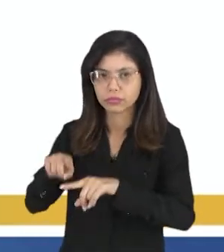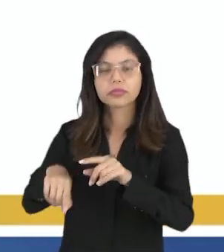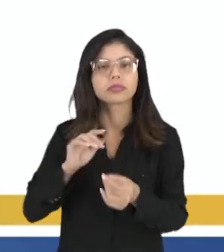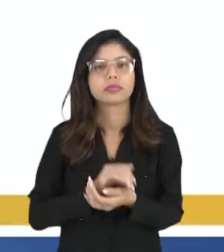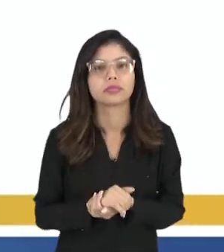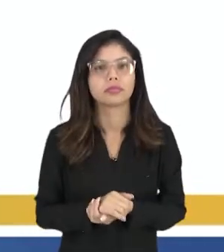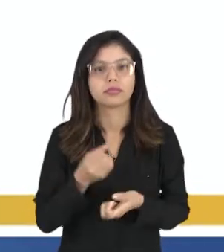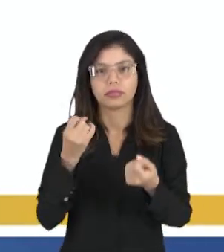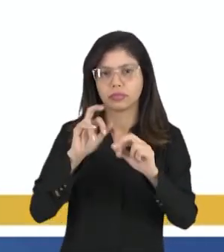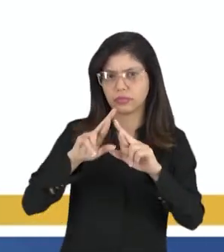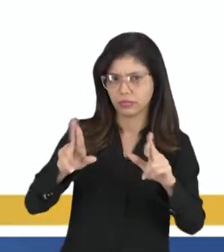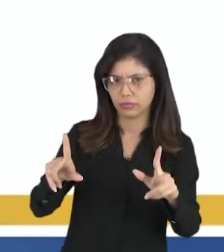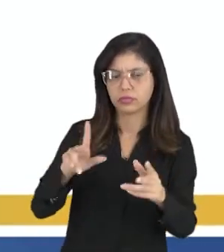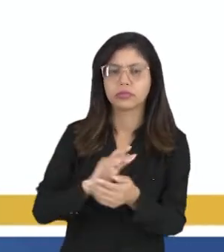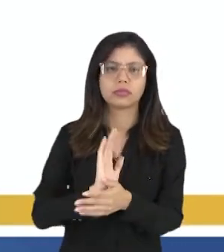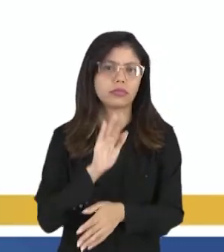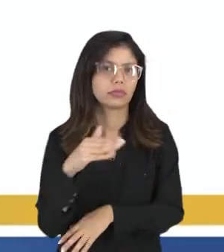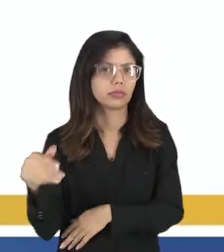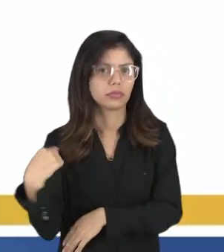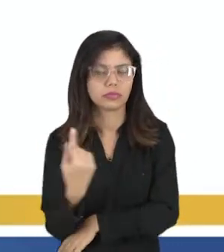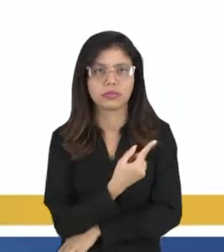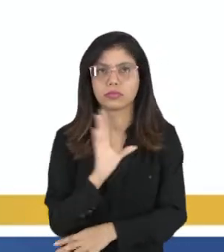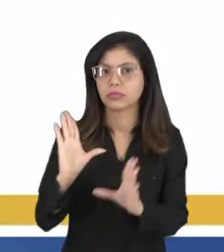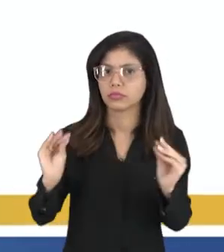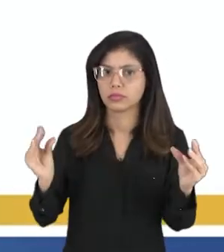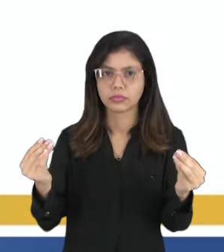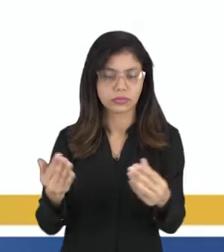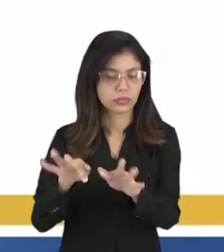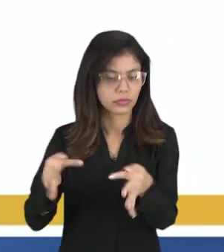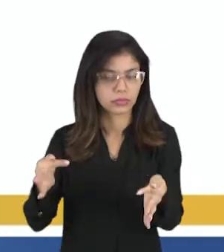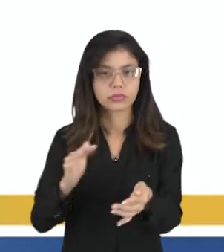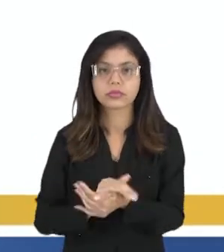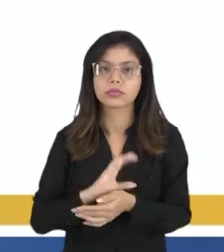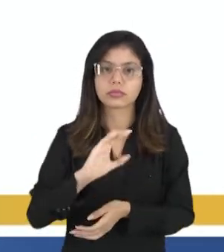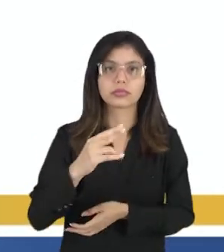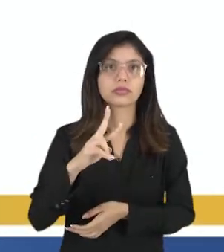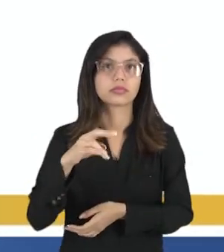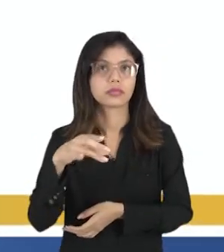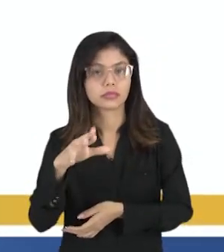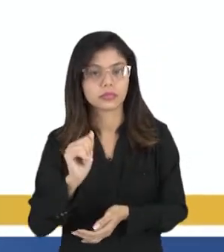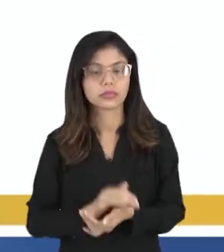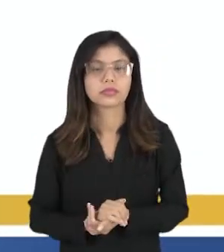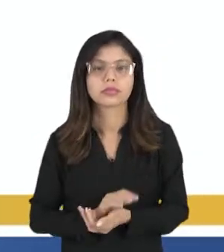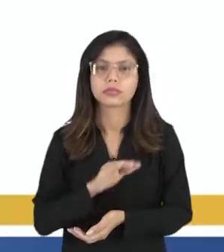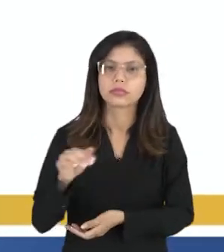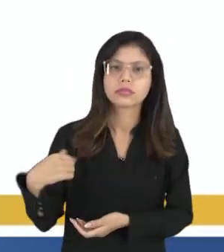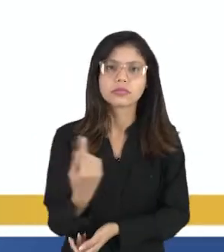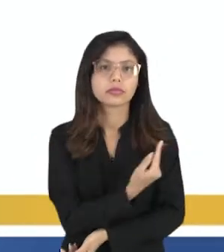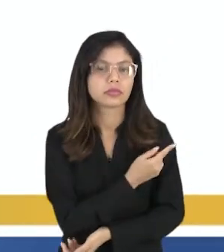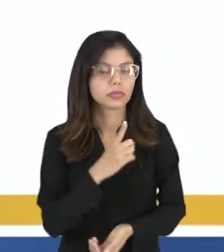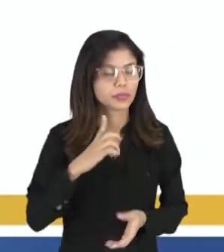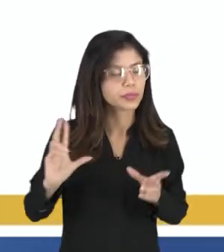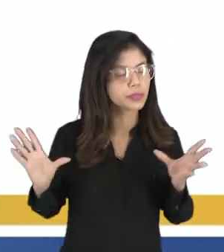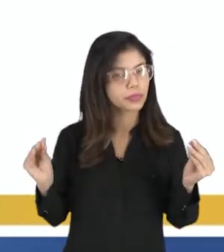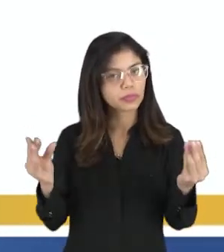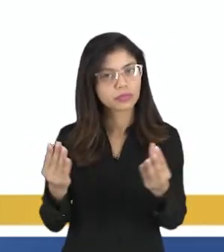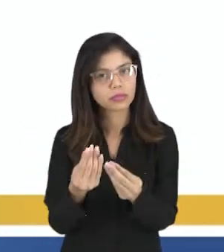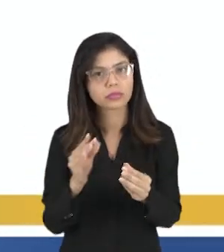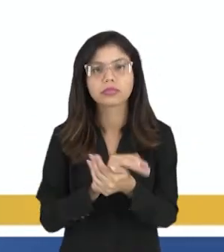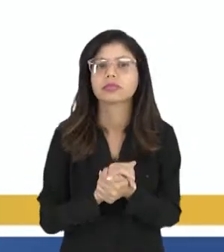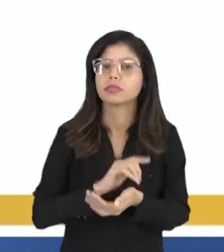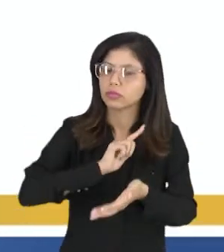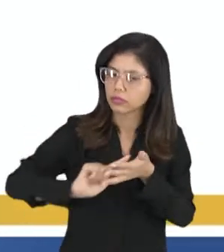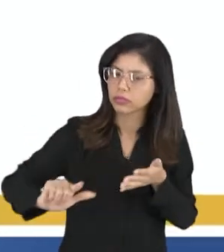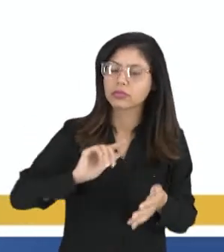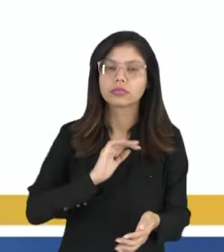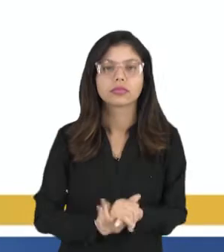gente distinguir quando que a gente vai ter uma substância simples, uma substância composta, quando que a gente vai ter uma substância pura e